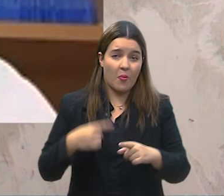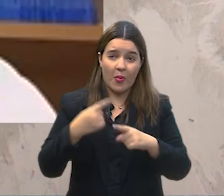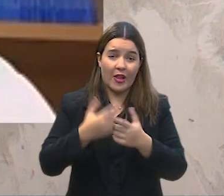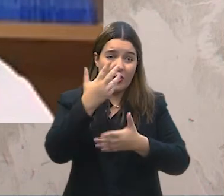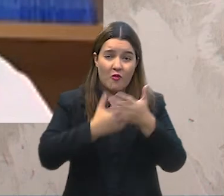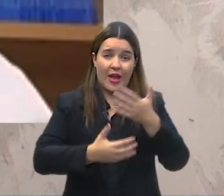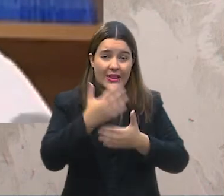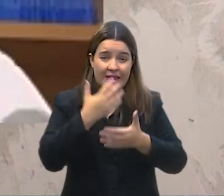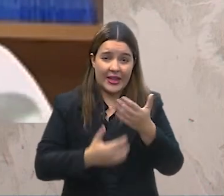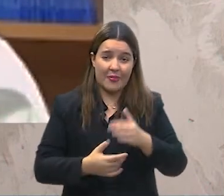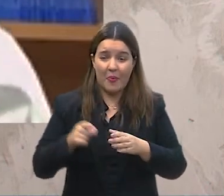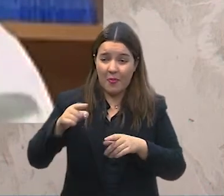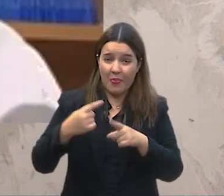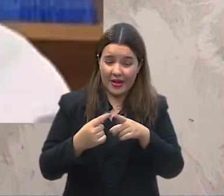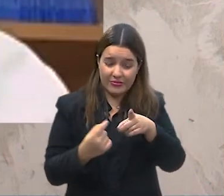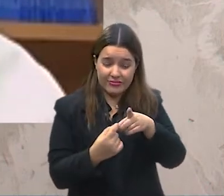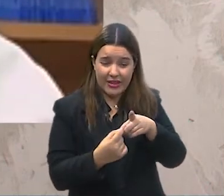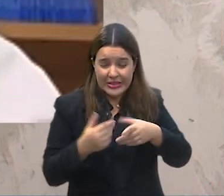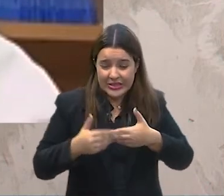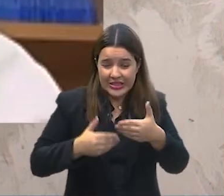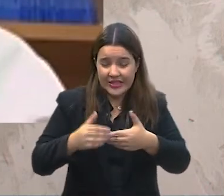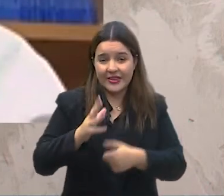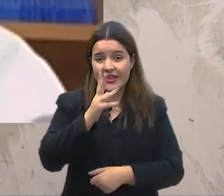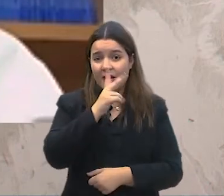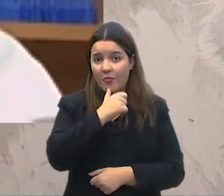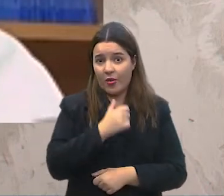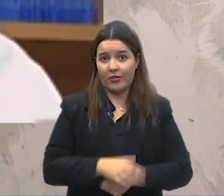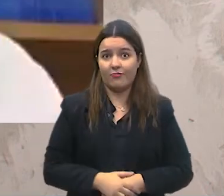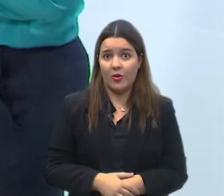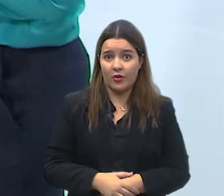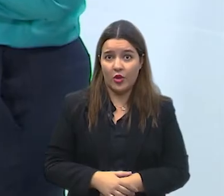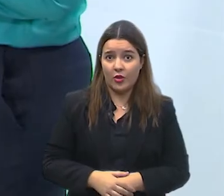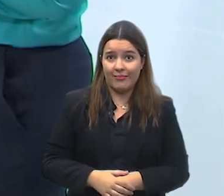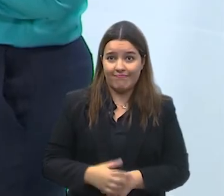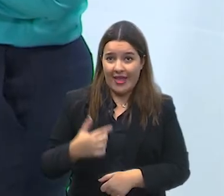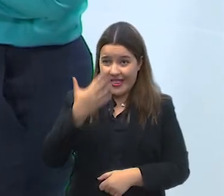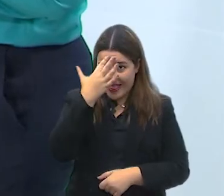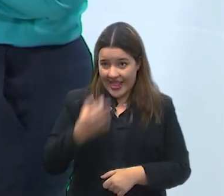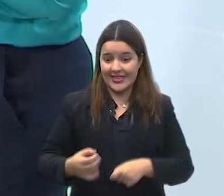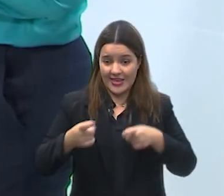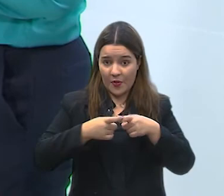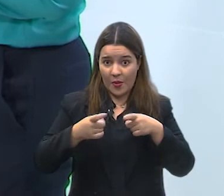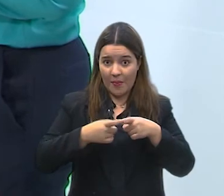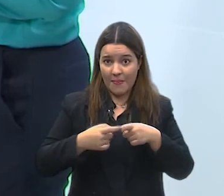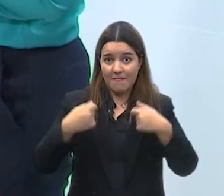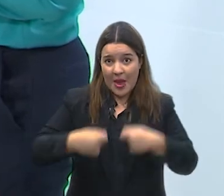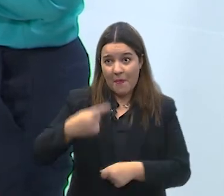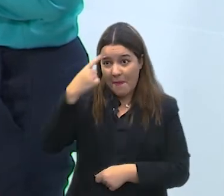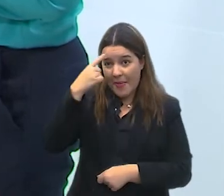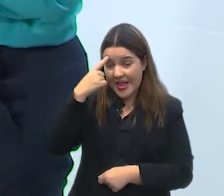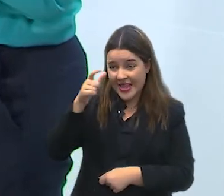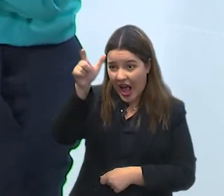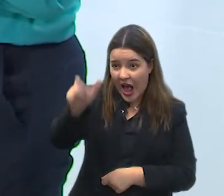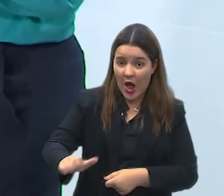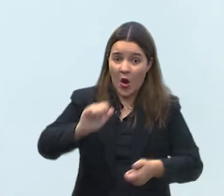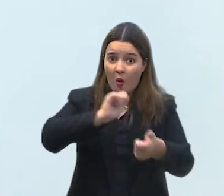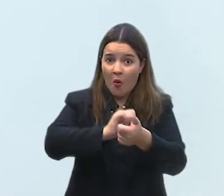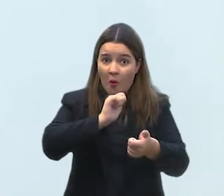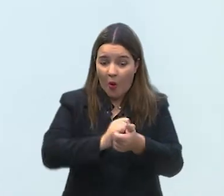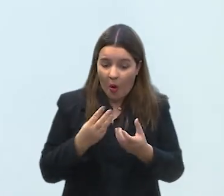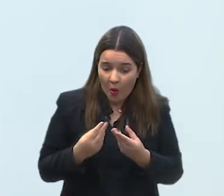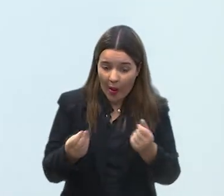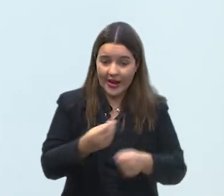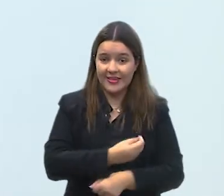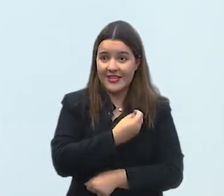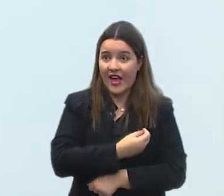nesse sentido. Então, toda intervenção médica tem que trazer benefício para o indivíduo. Né? A gente tem que trazer e pensando, igual o senhor